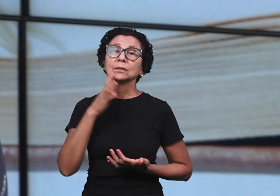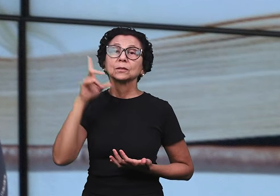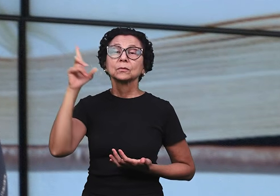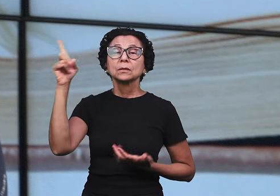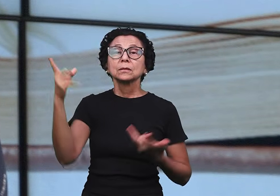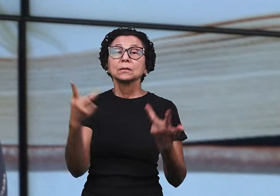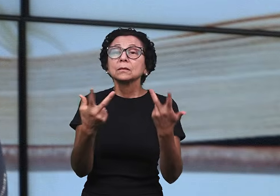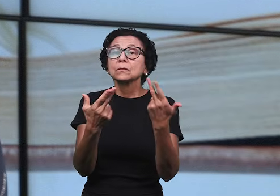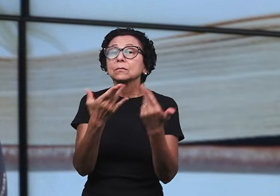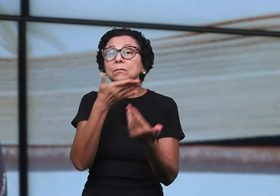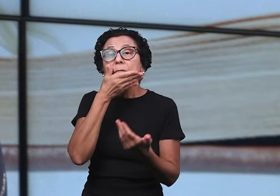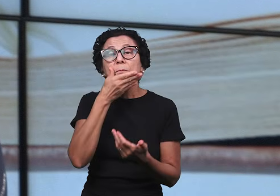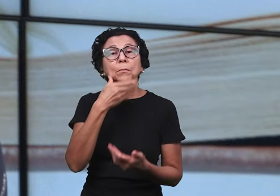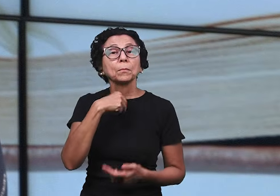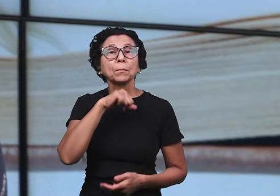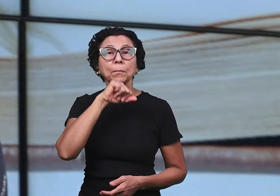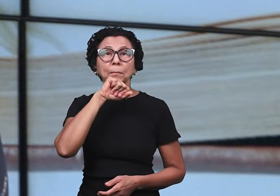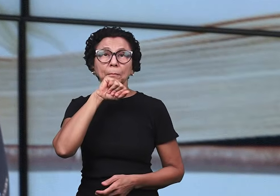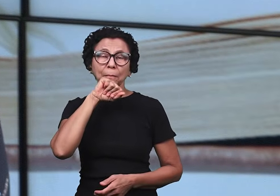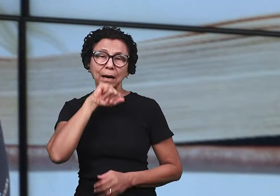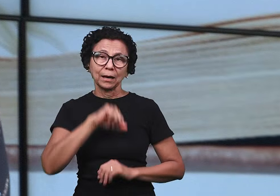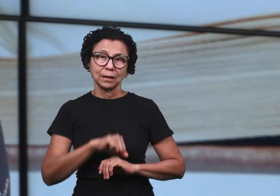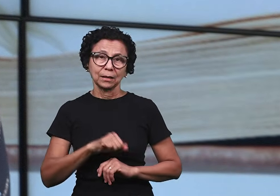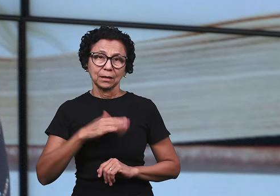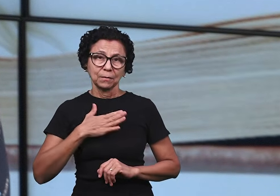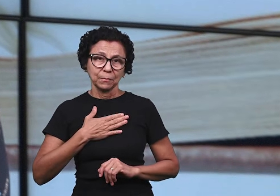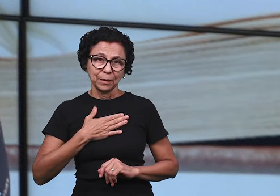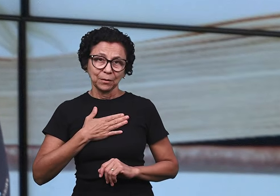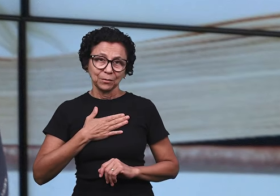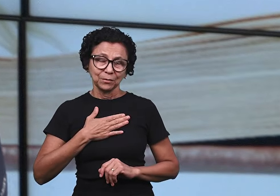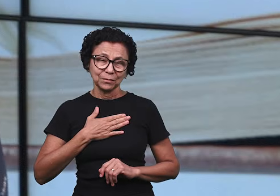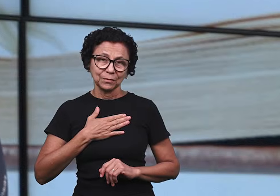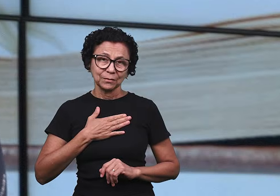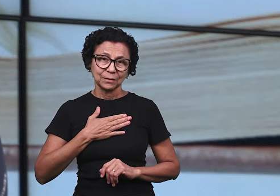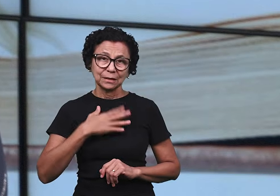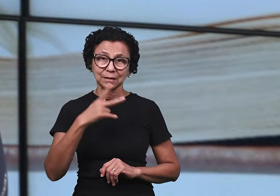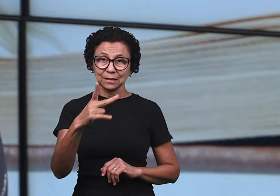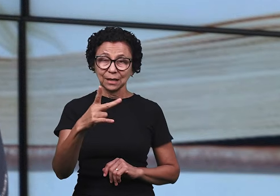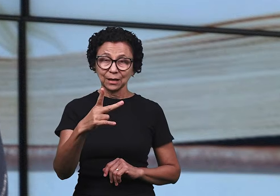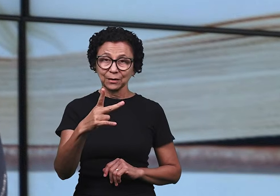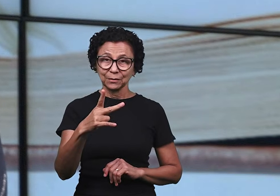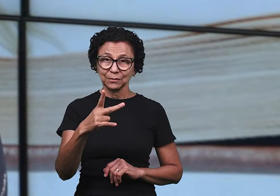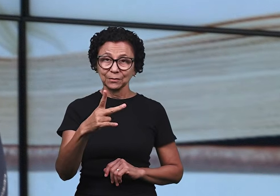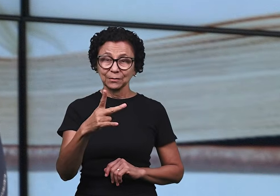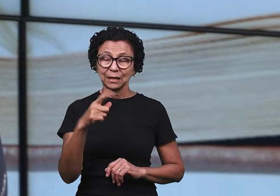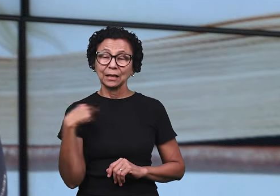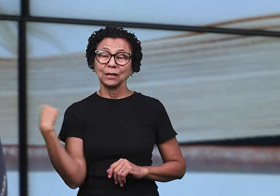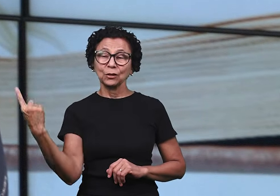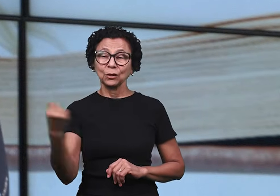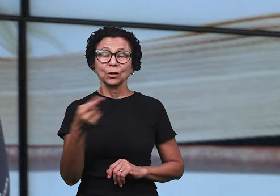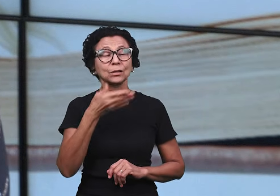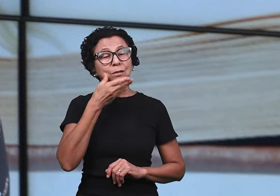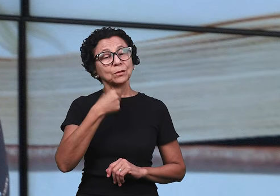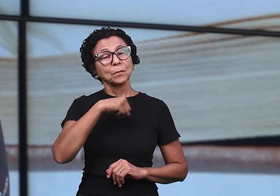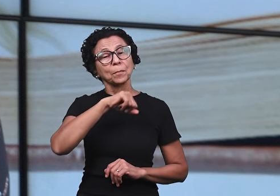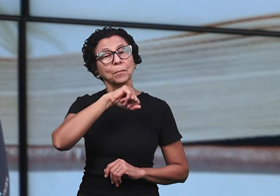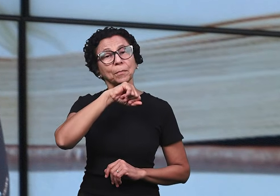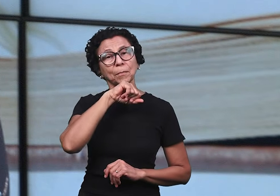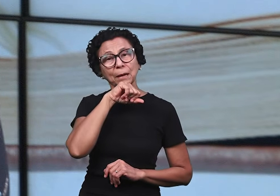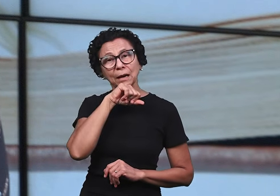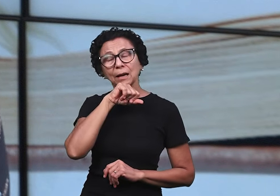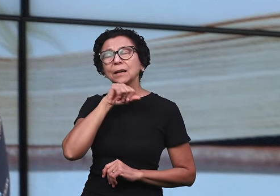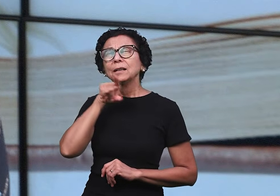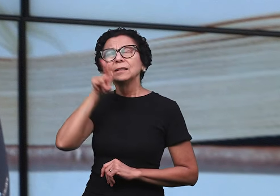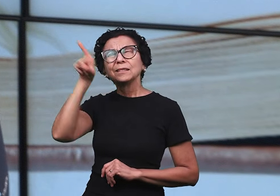conhecer um Deus que é Pai. Amém. E Ele não é o meu Pai, Ele é o Pai nosso. Né? Que Ele está no